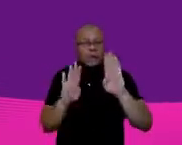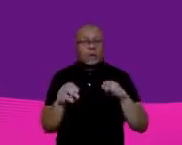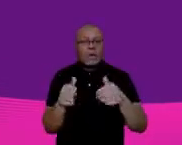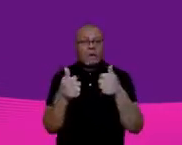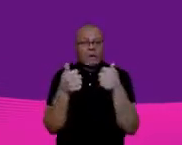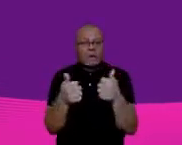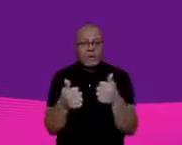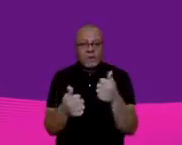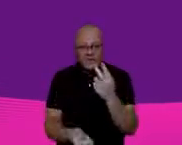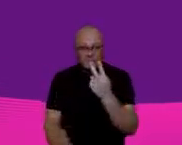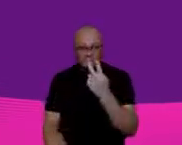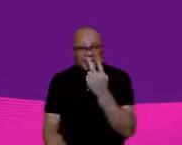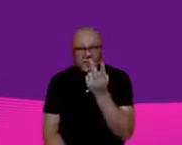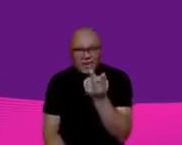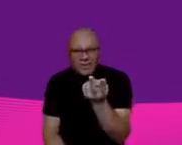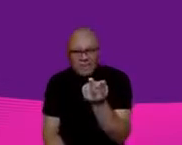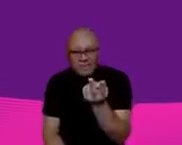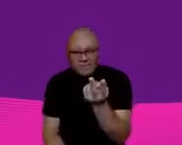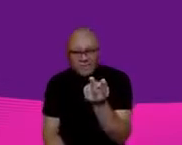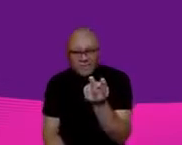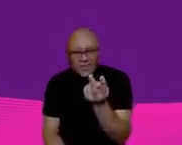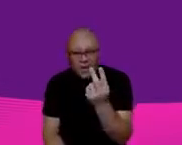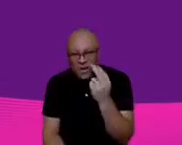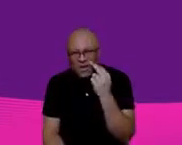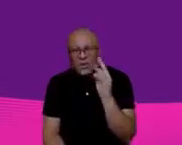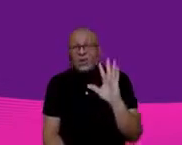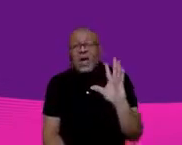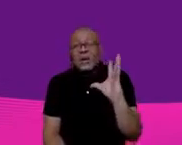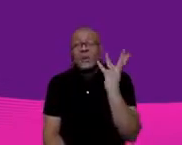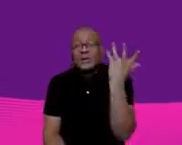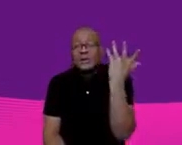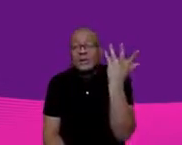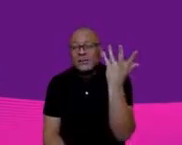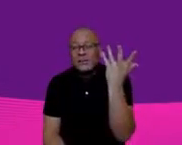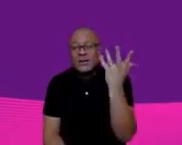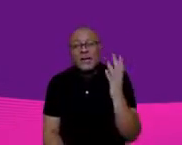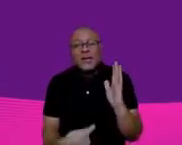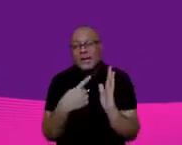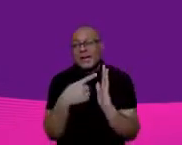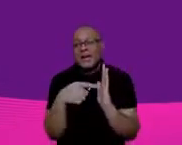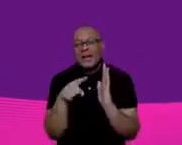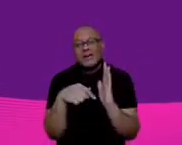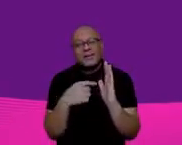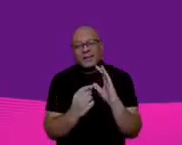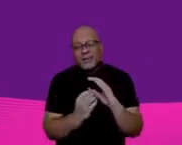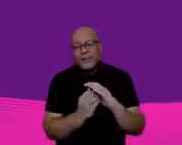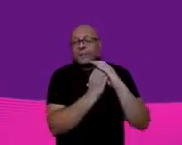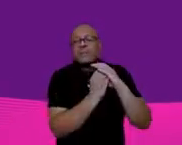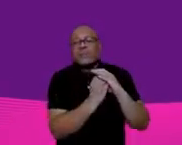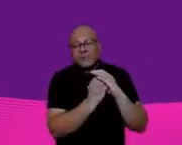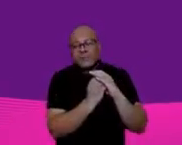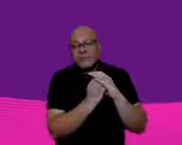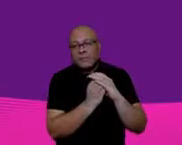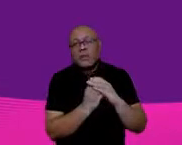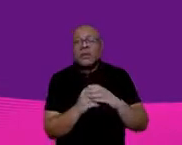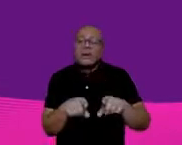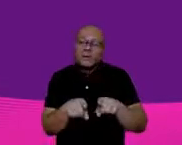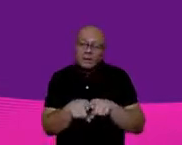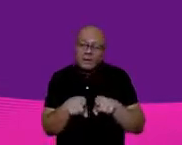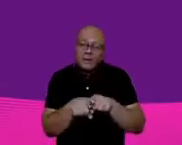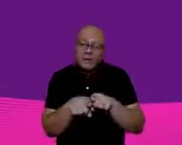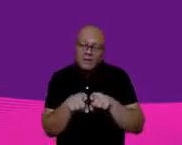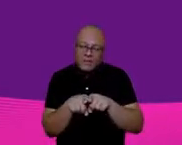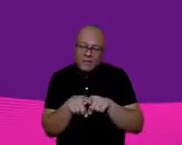podem verificar que, na verdade, nós suspendemos um pouquinho o centro. E acho que também estamos numa posição